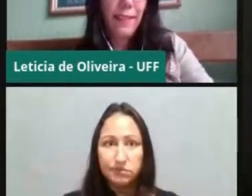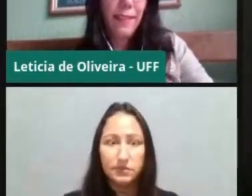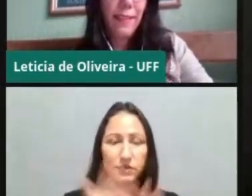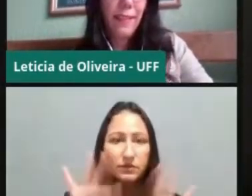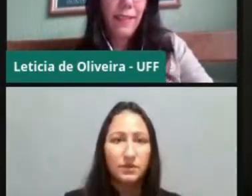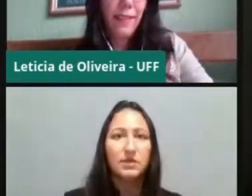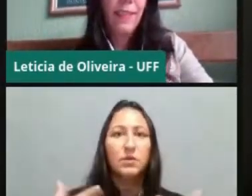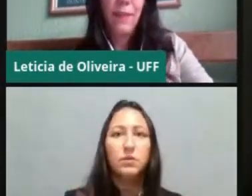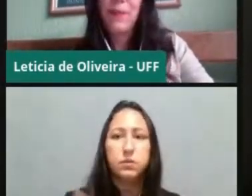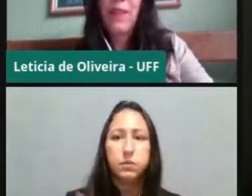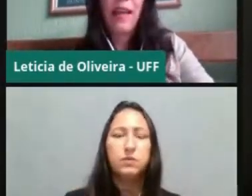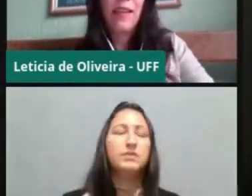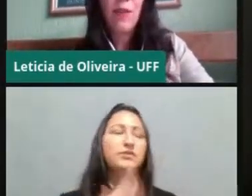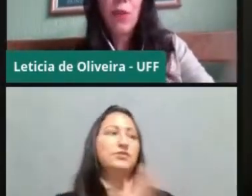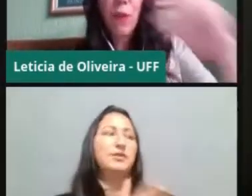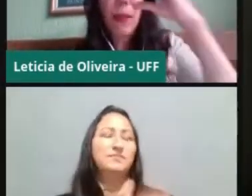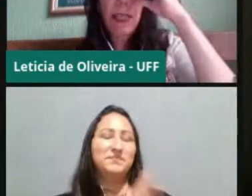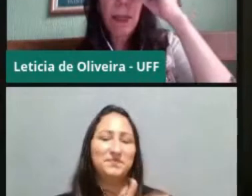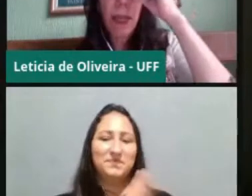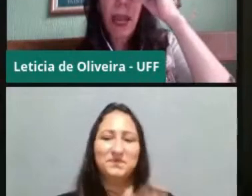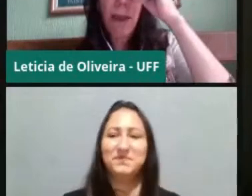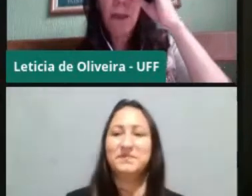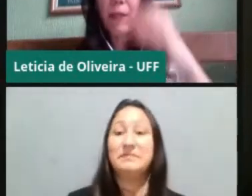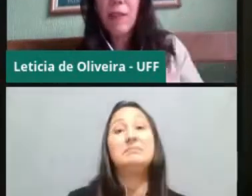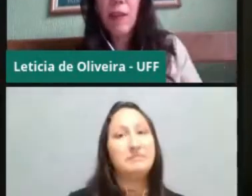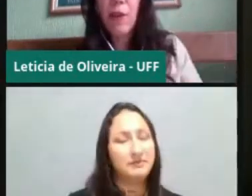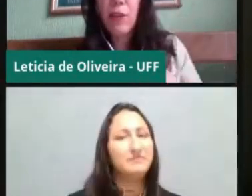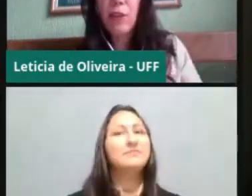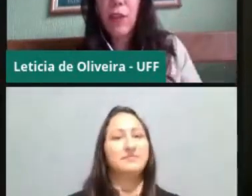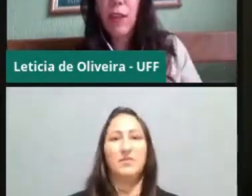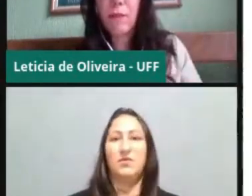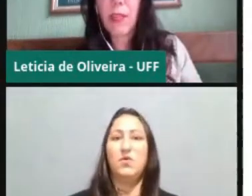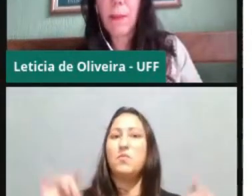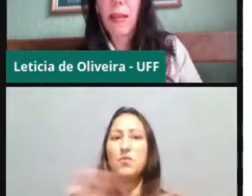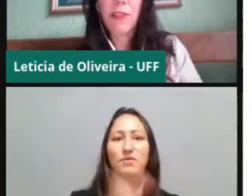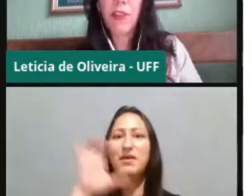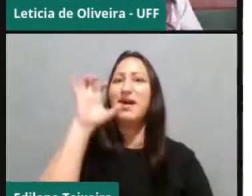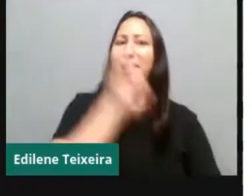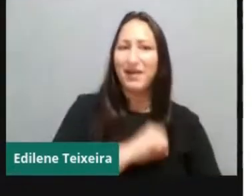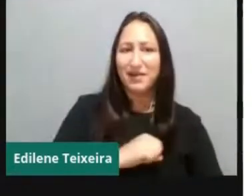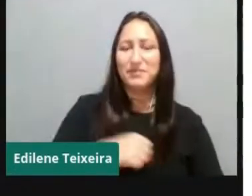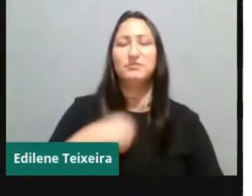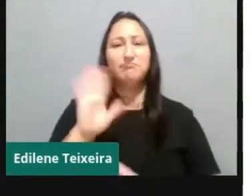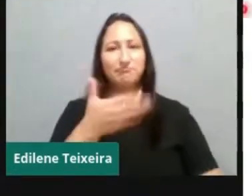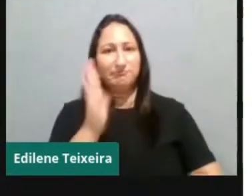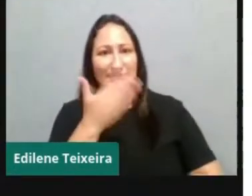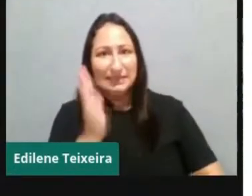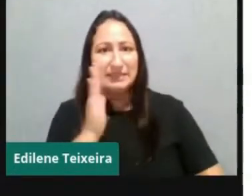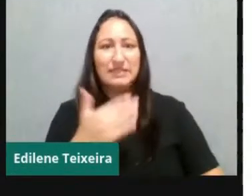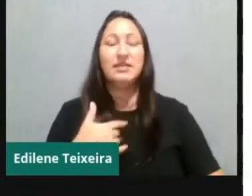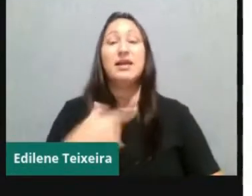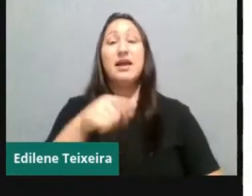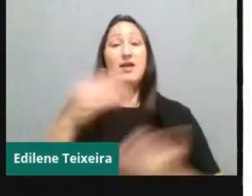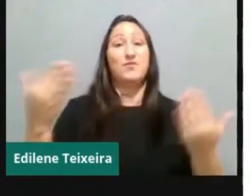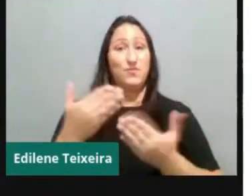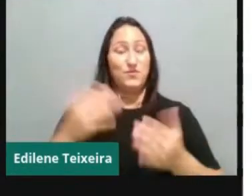Já, professora, já sim. Tá, então eu só vou passar aqui bem rápido para dizer que agora a gente tem um trabalho que se chama Psicovida, onde